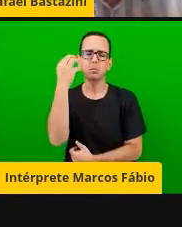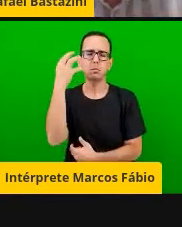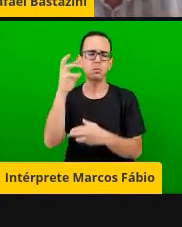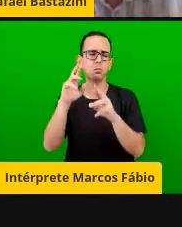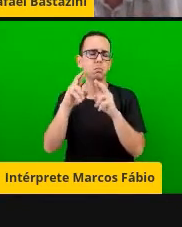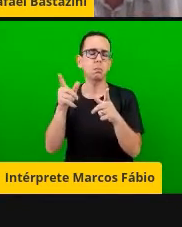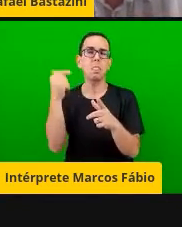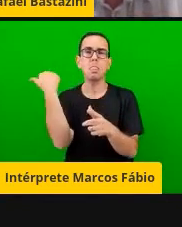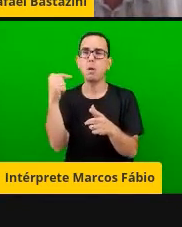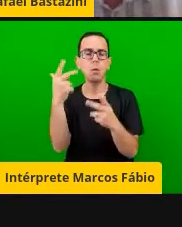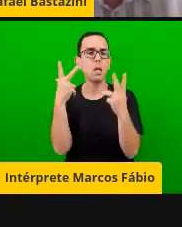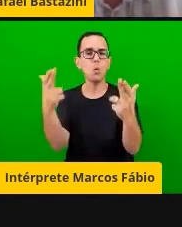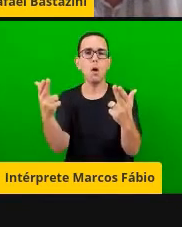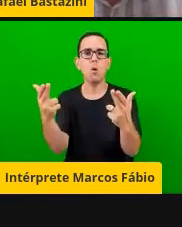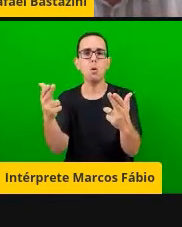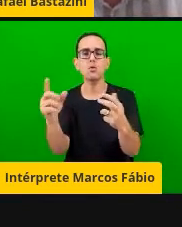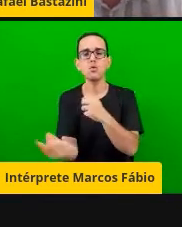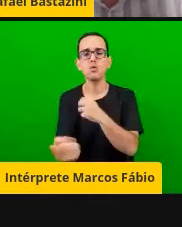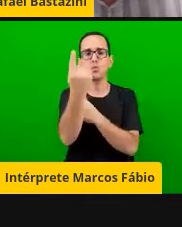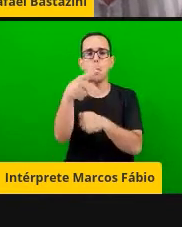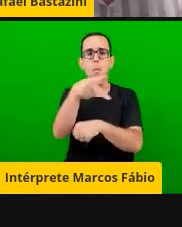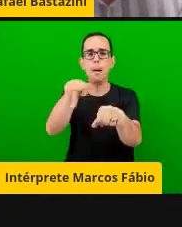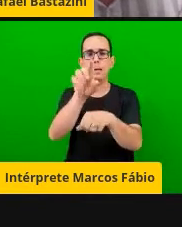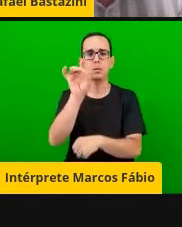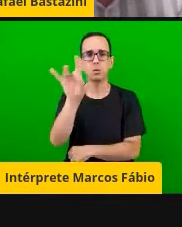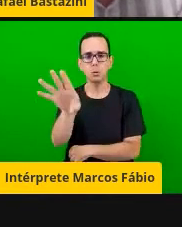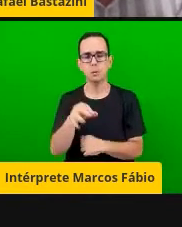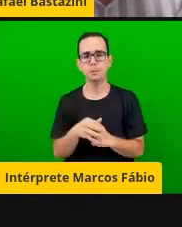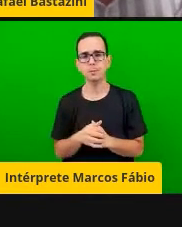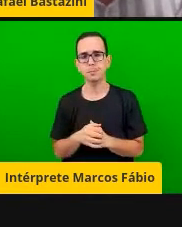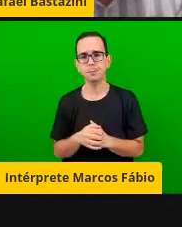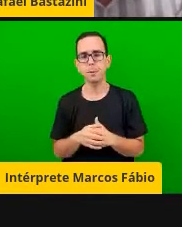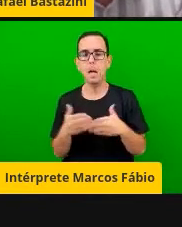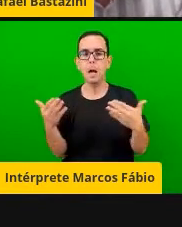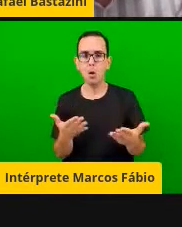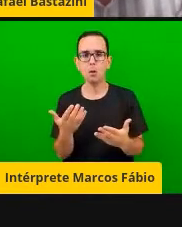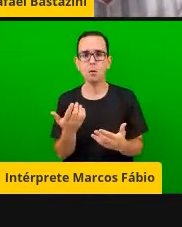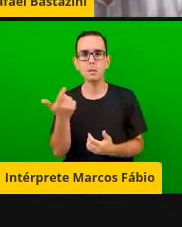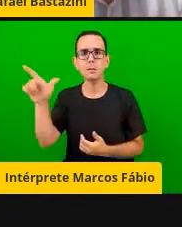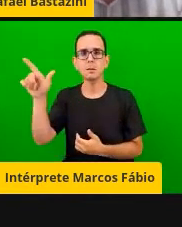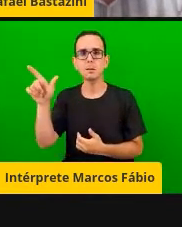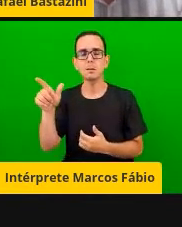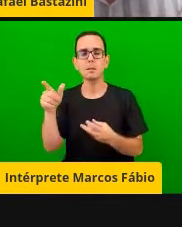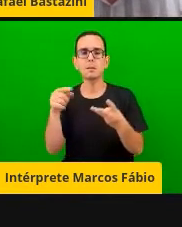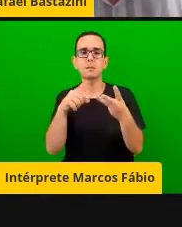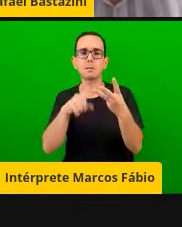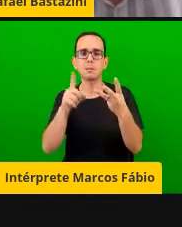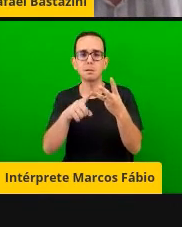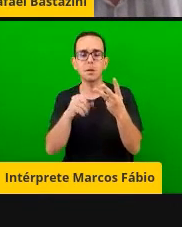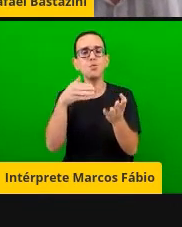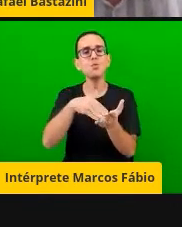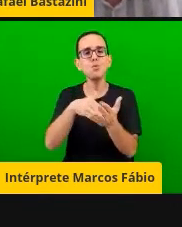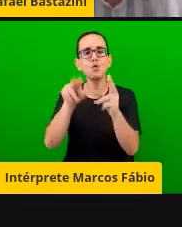igual, advindo de um único país, tá certo? Agora nós vamos para o terceiro e último aspecto relacionado à